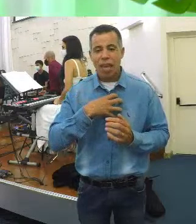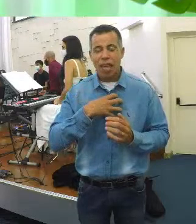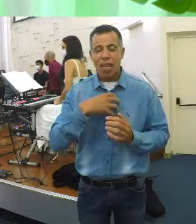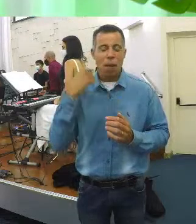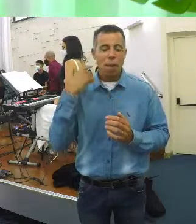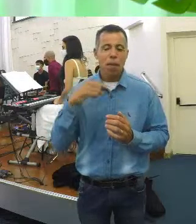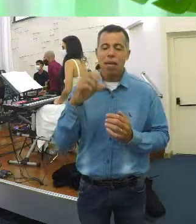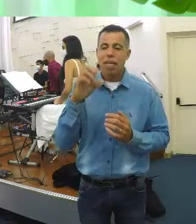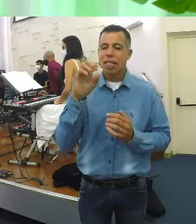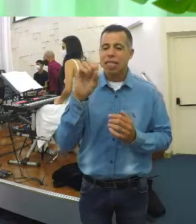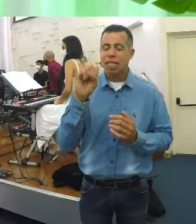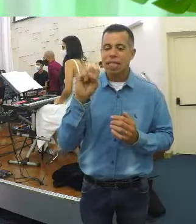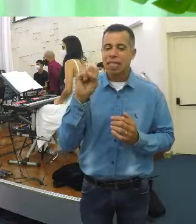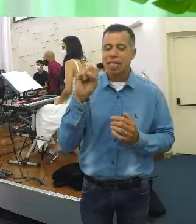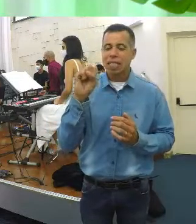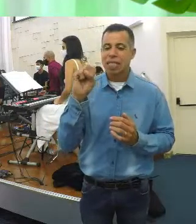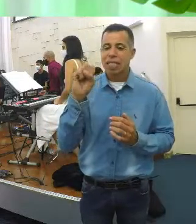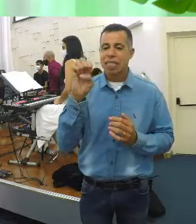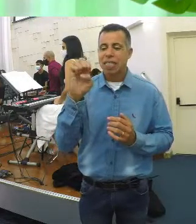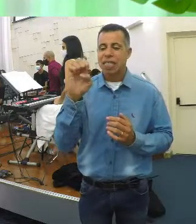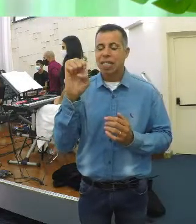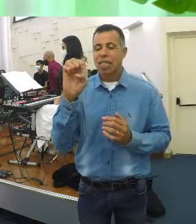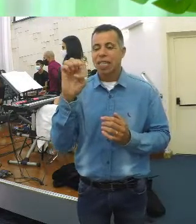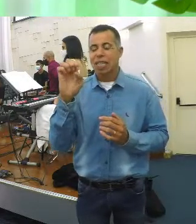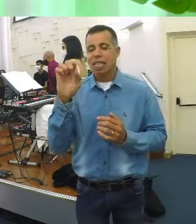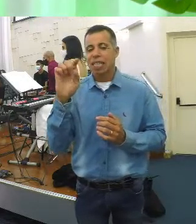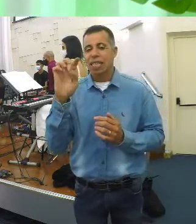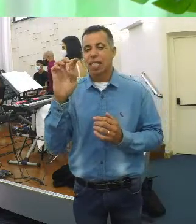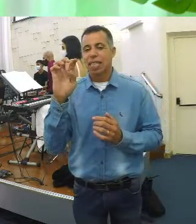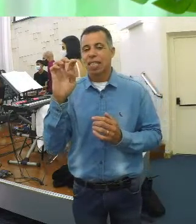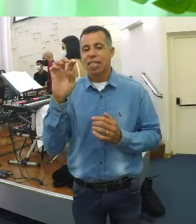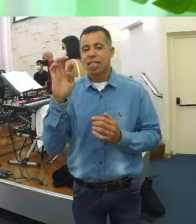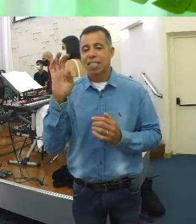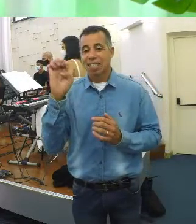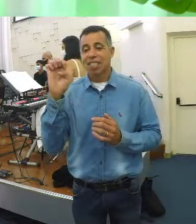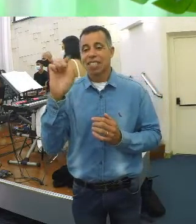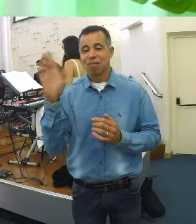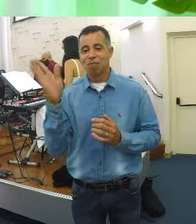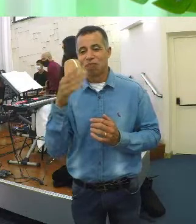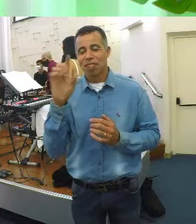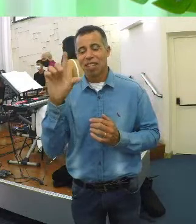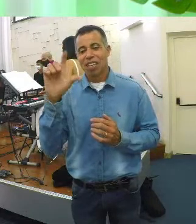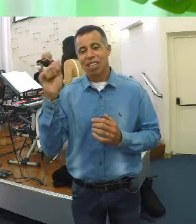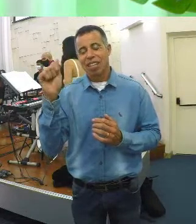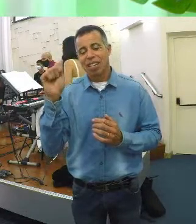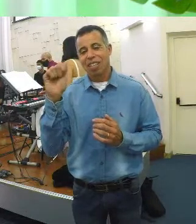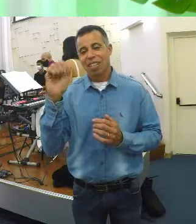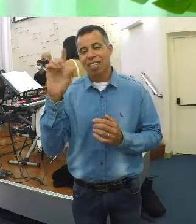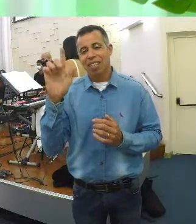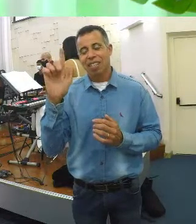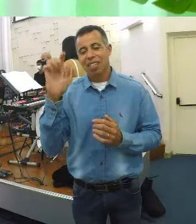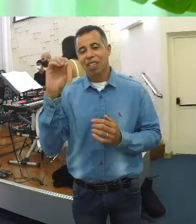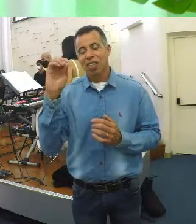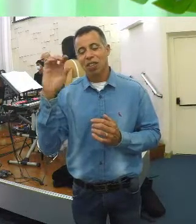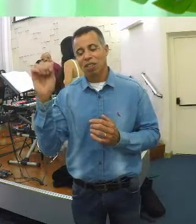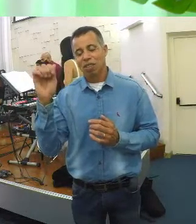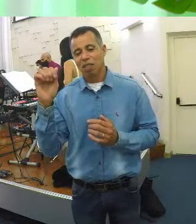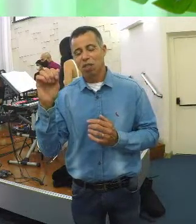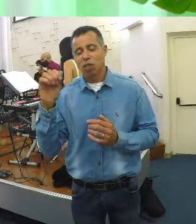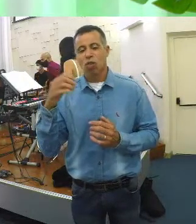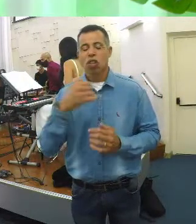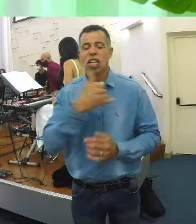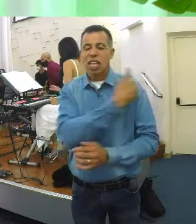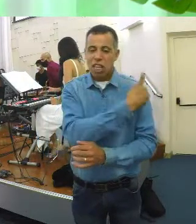Lagoas, irmãos que estão em São Sebastião do Oeste, irmãos que estão no estado do Rio de